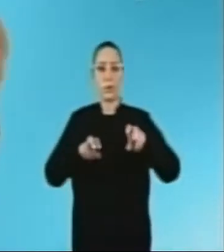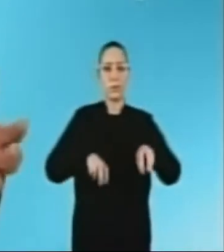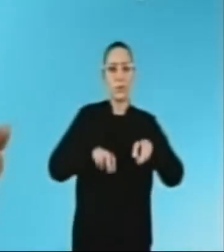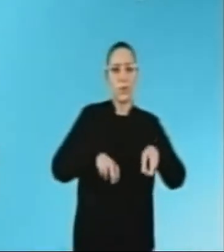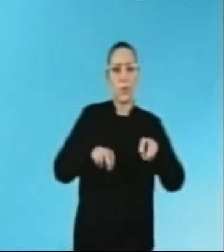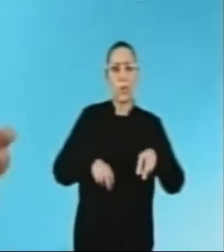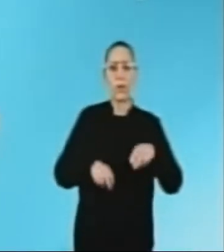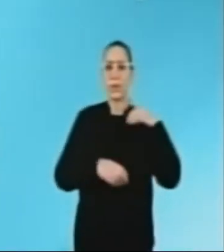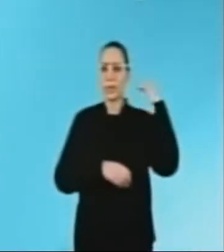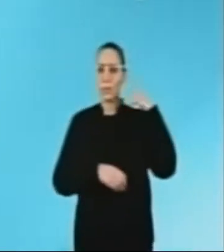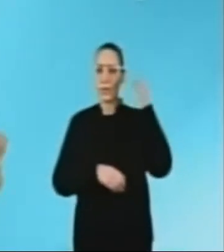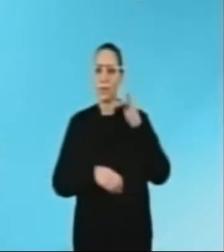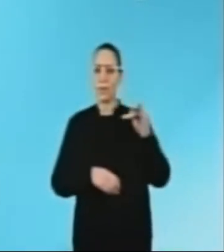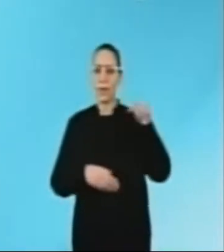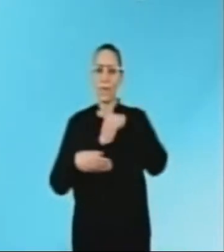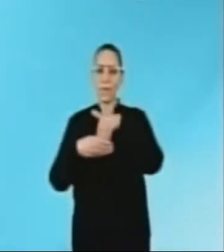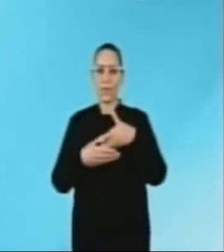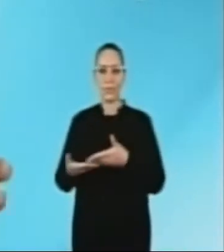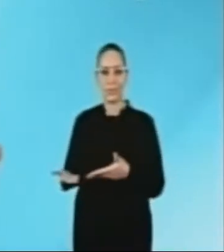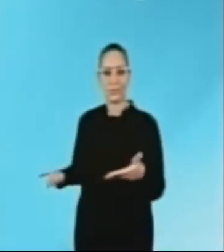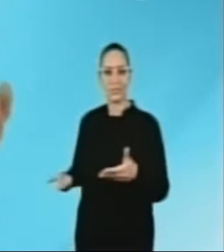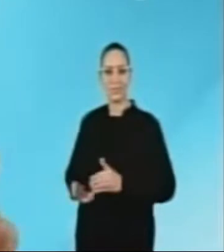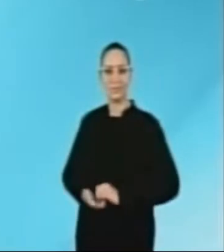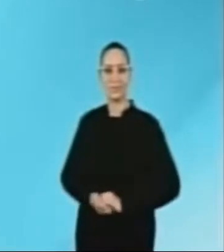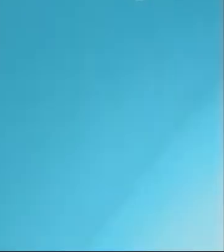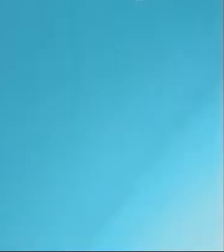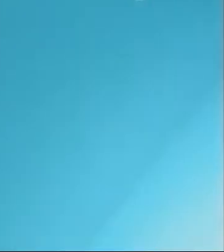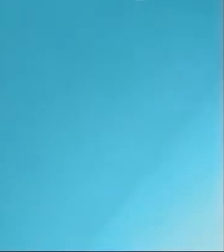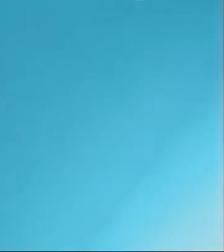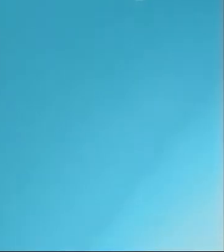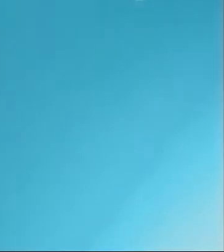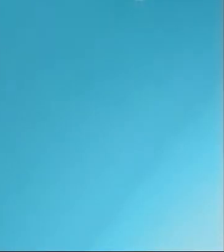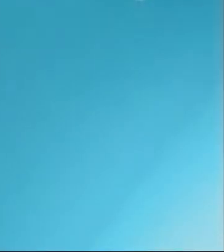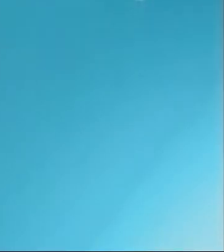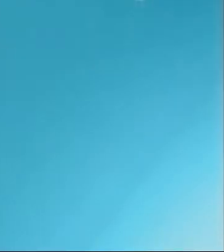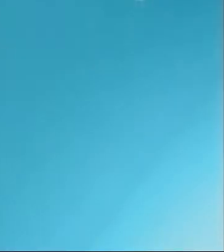Do litoral ao rincão, Miraci. Deputada Federal, 44-20.